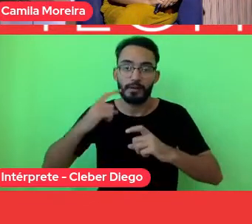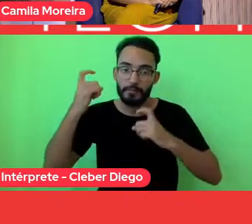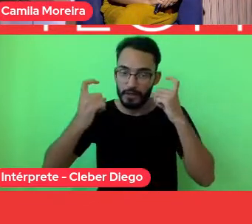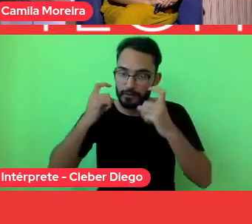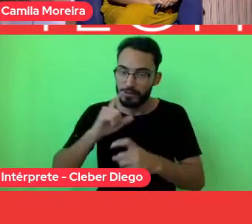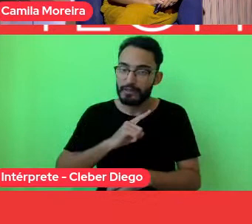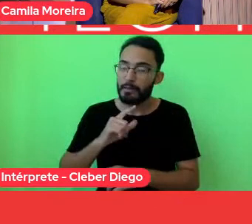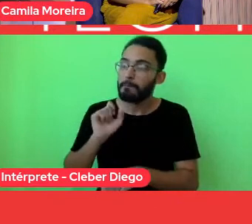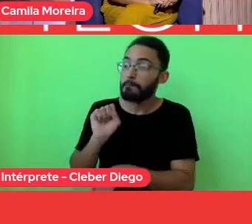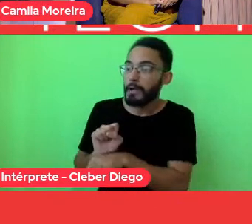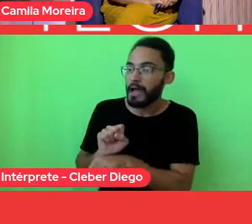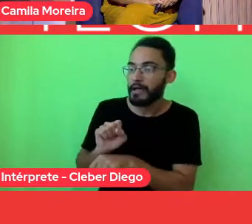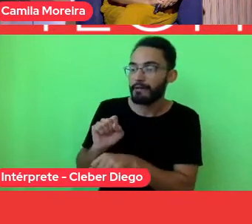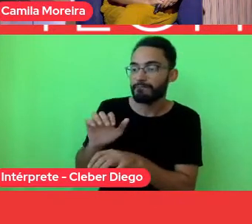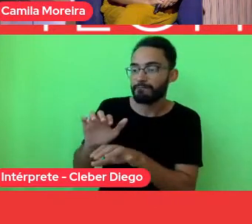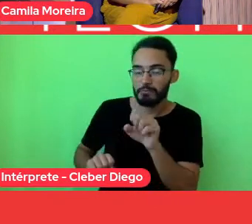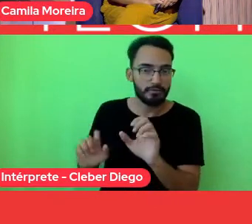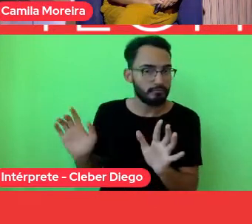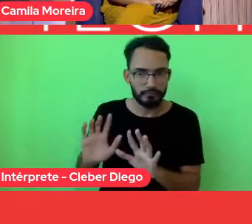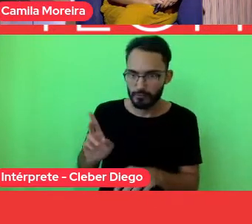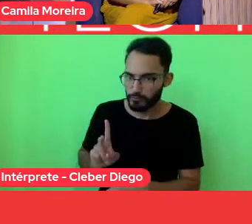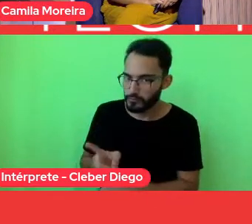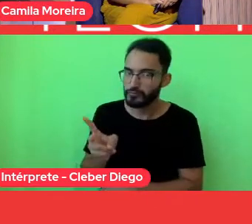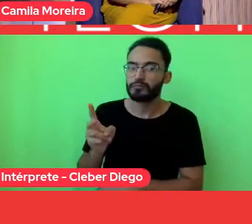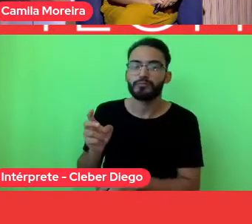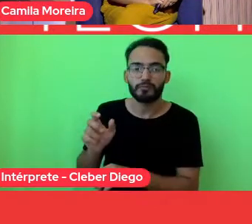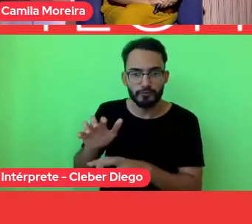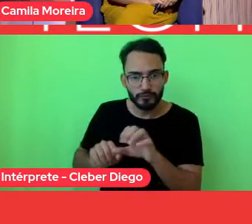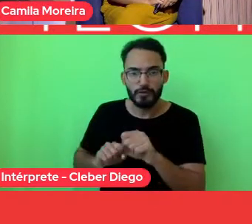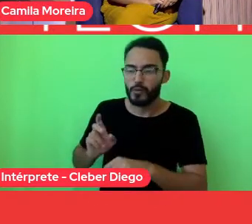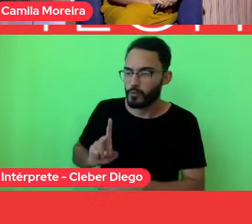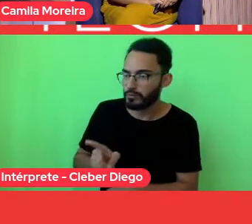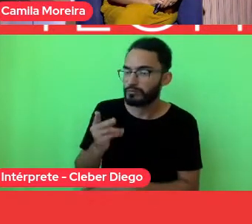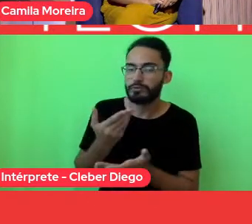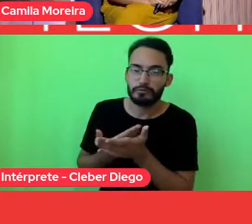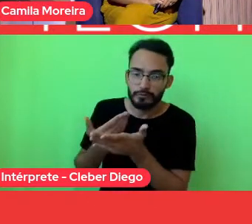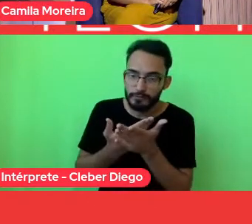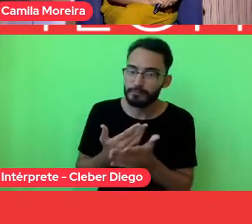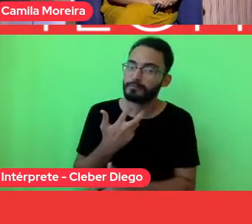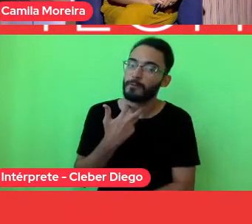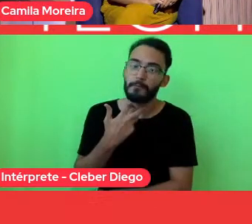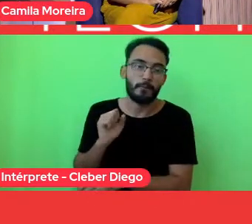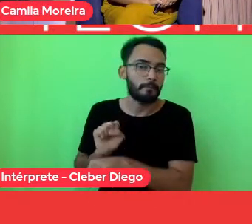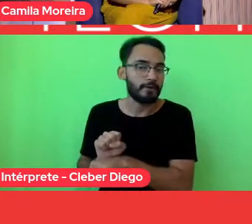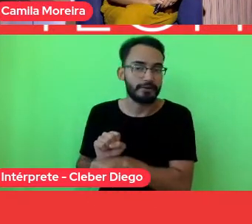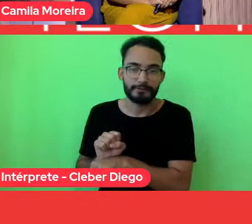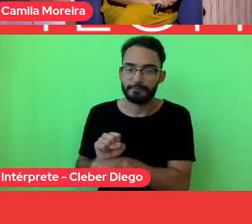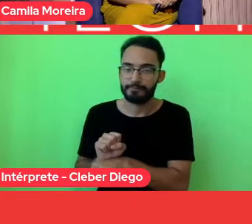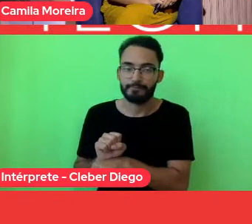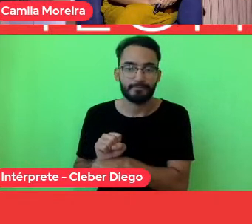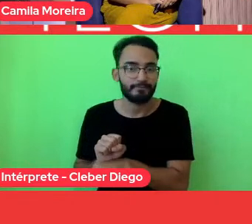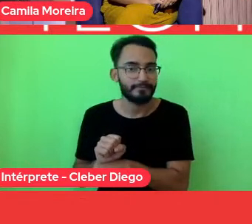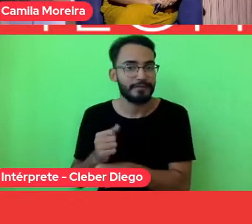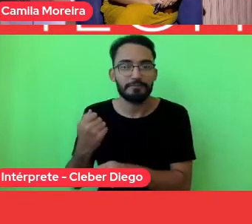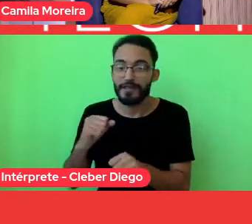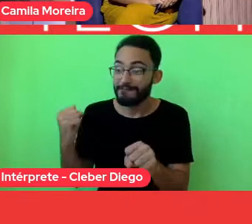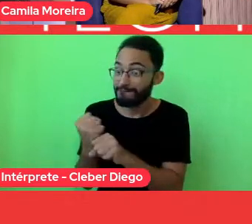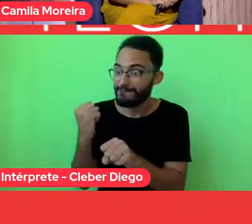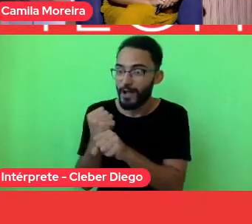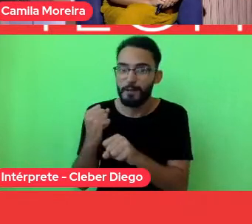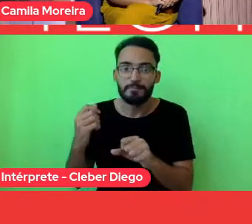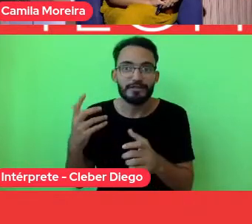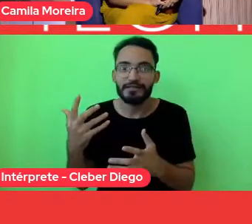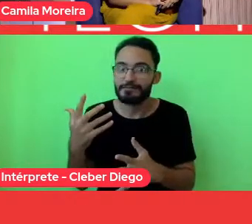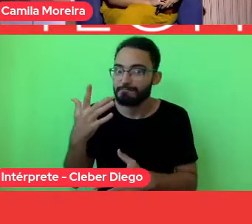formação quando a gente, né, quando a gente entra. Então, a gente não pode parar. Isso, fábrica de monstras, né?